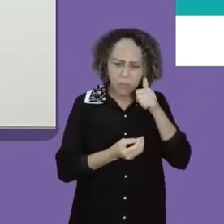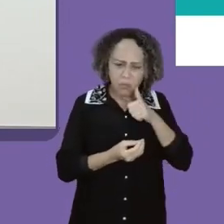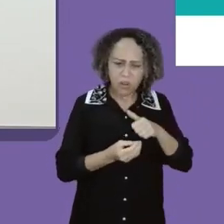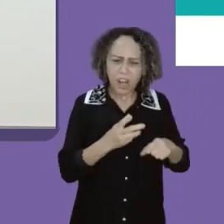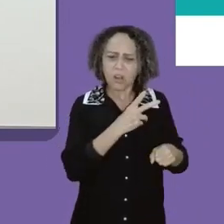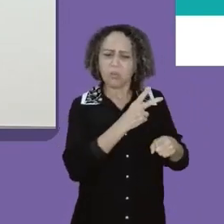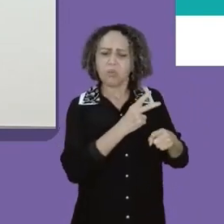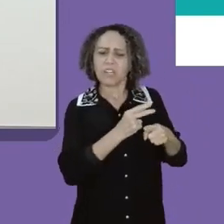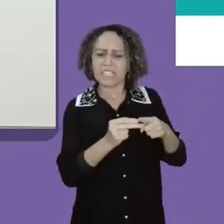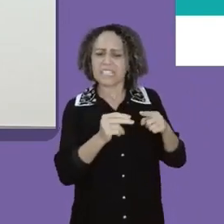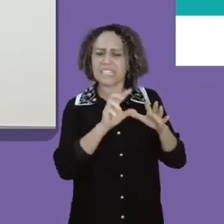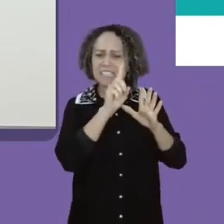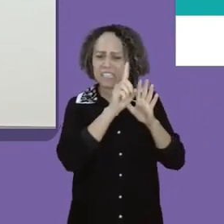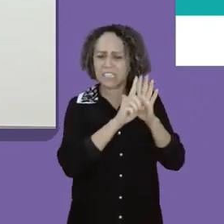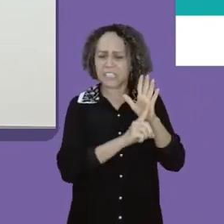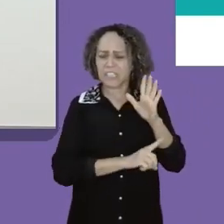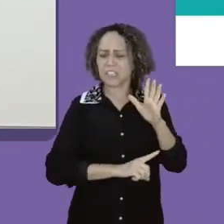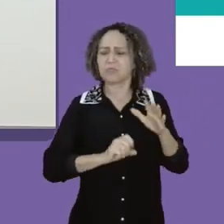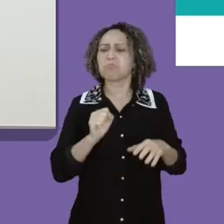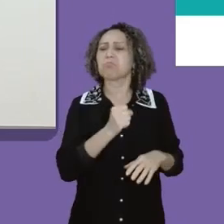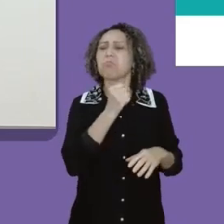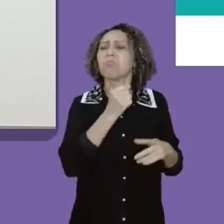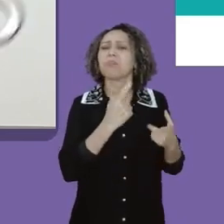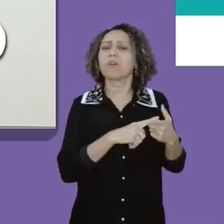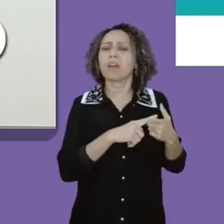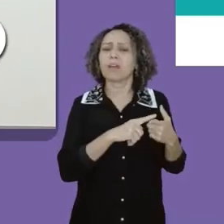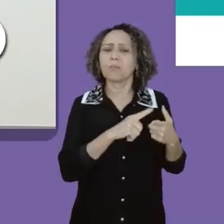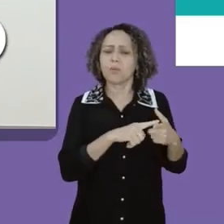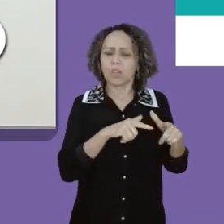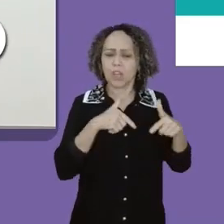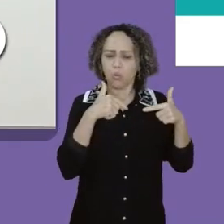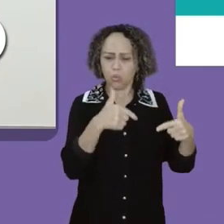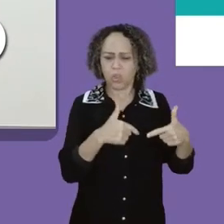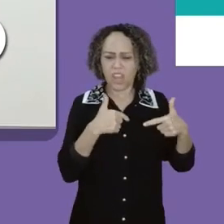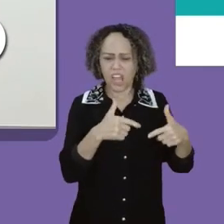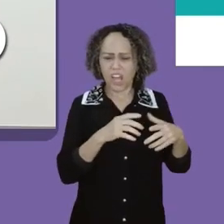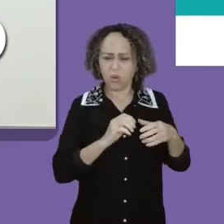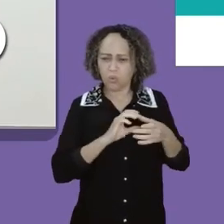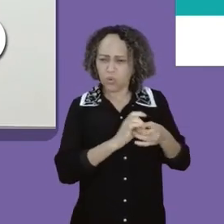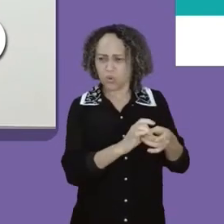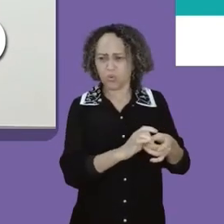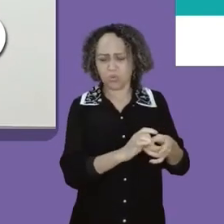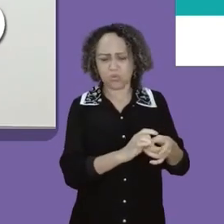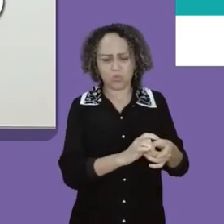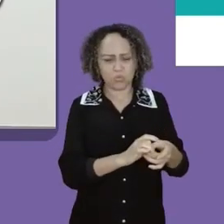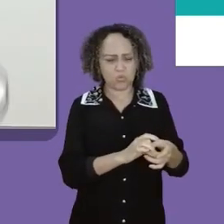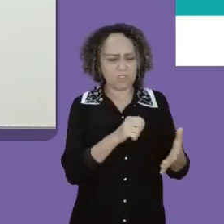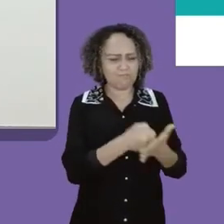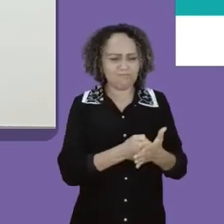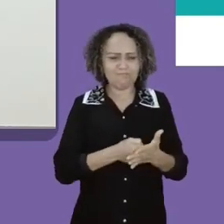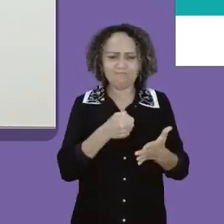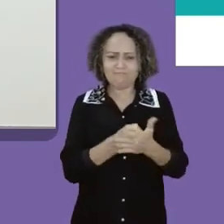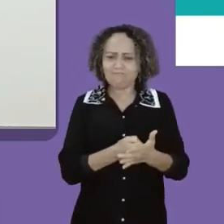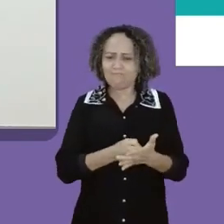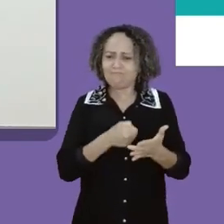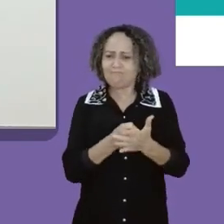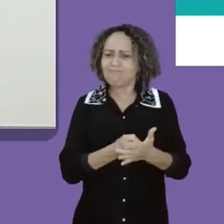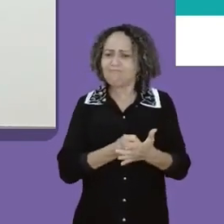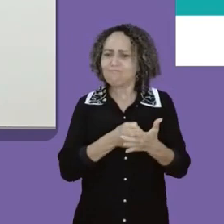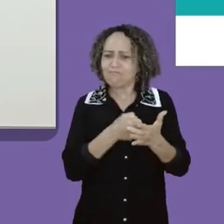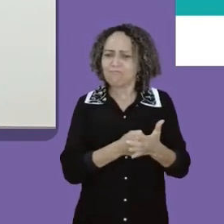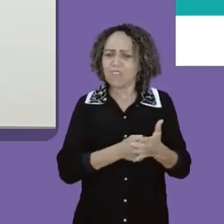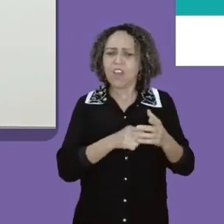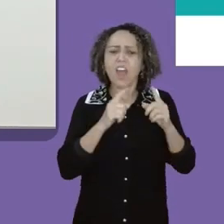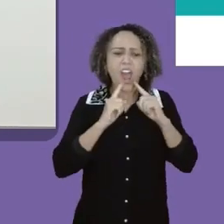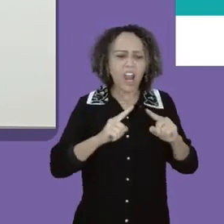organização e por reivindicação, por sair na rua, por dizer o que quer. E você